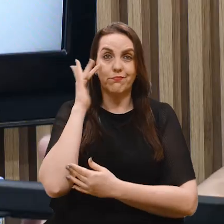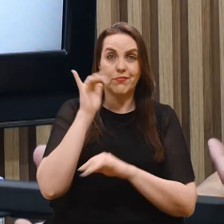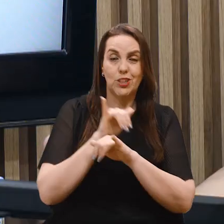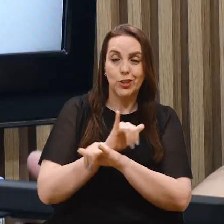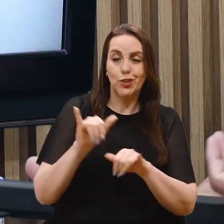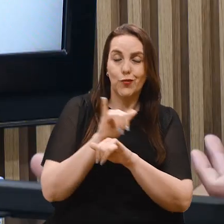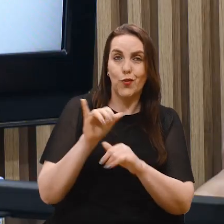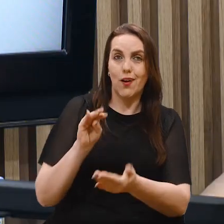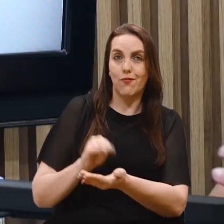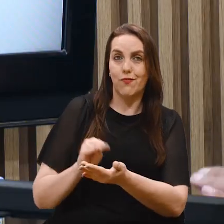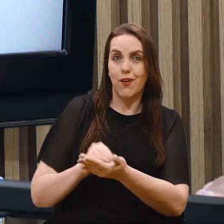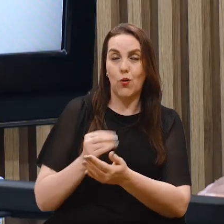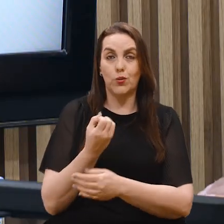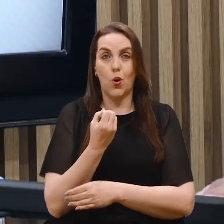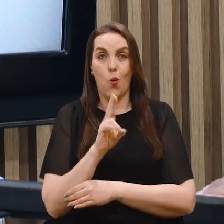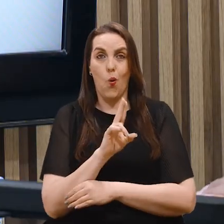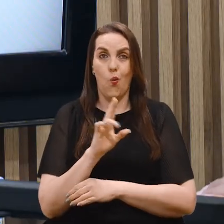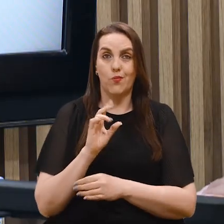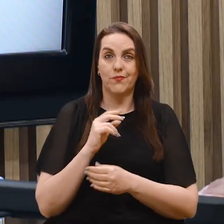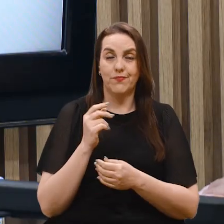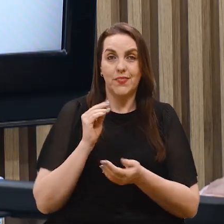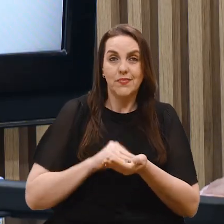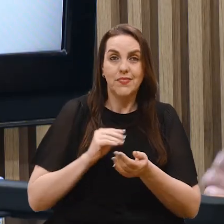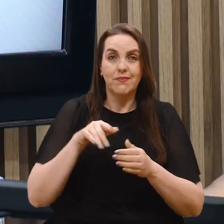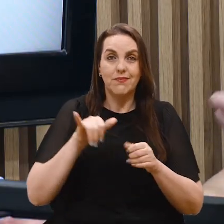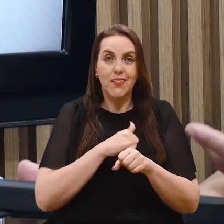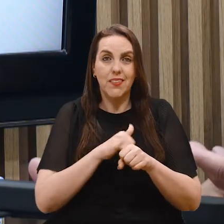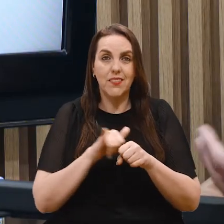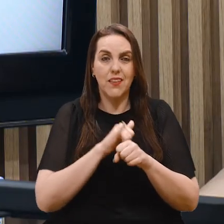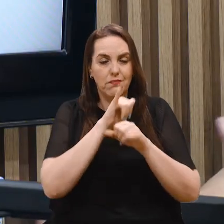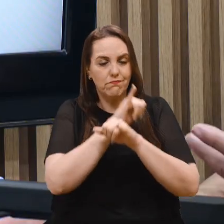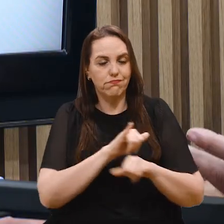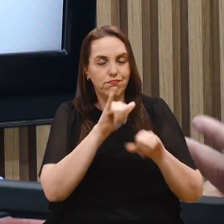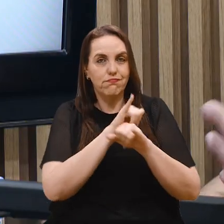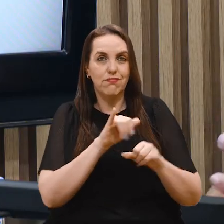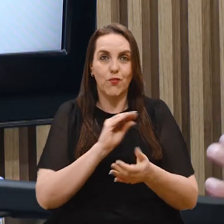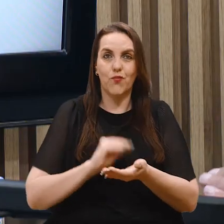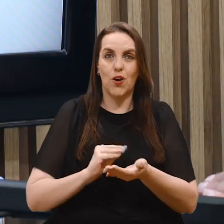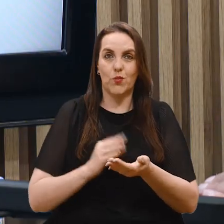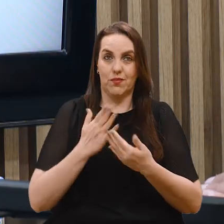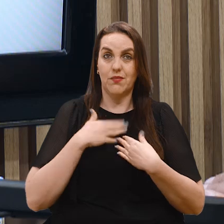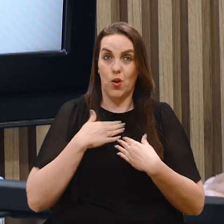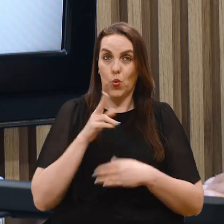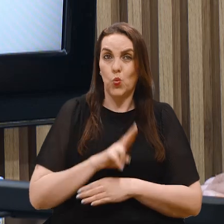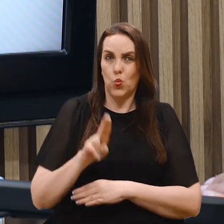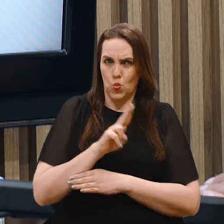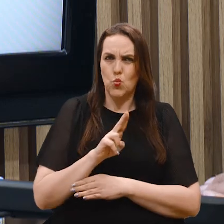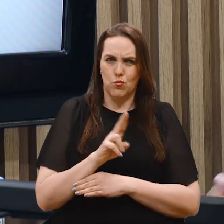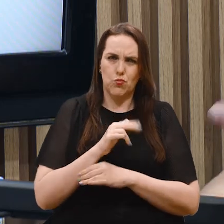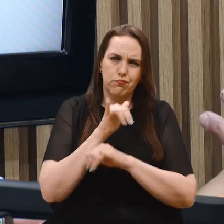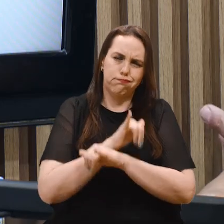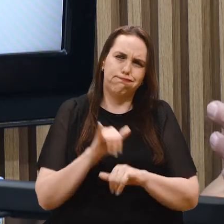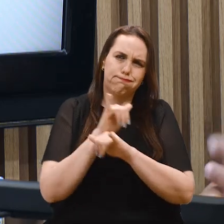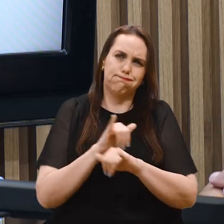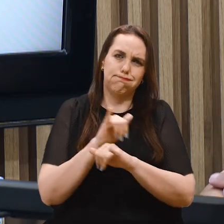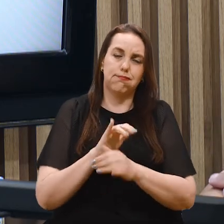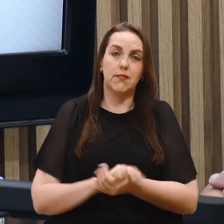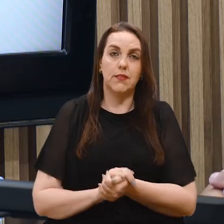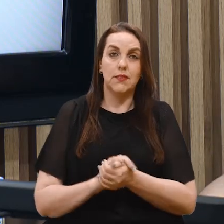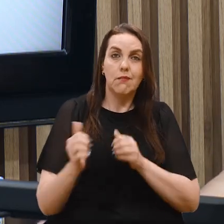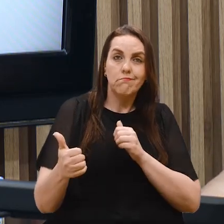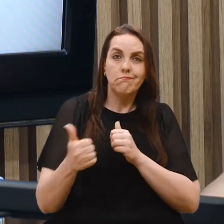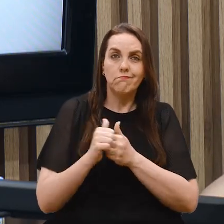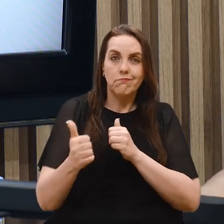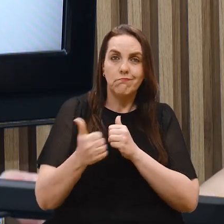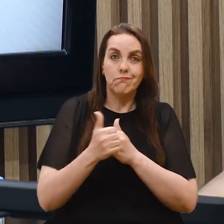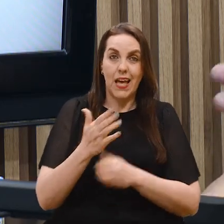não usavam as ferramentas que se tem para divulgar, e que eu uso muito elas, né? E talvez essa aproximação,